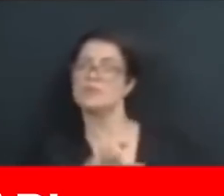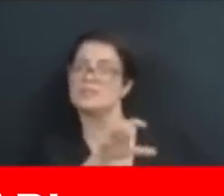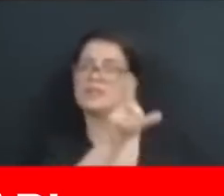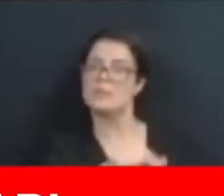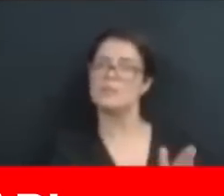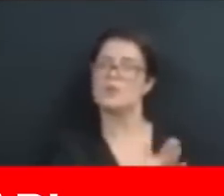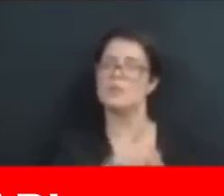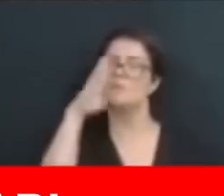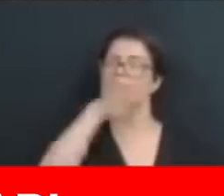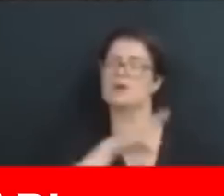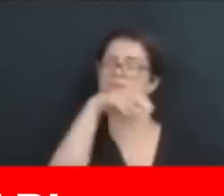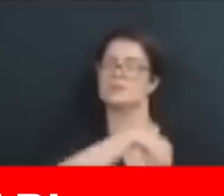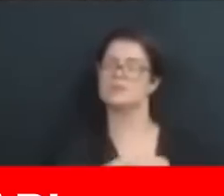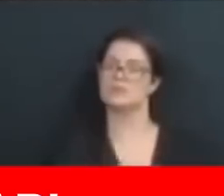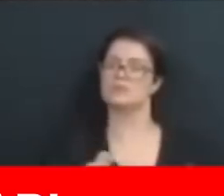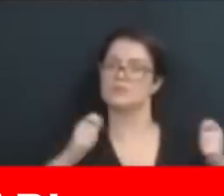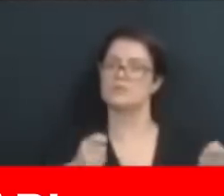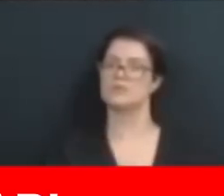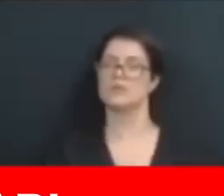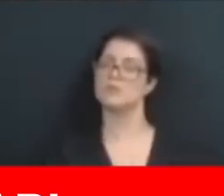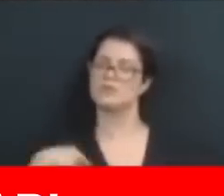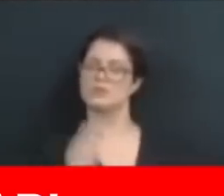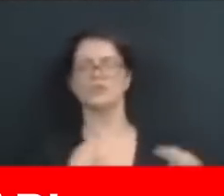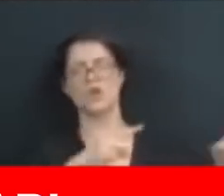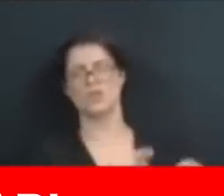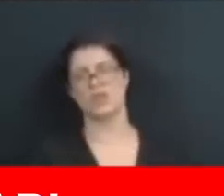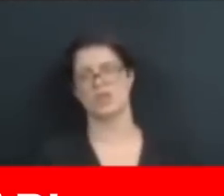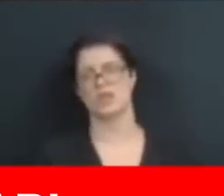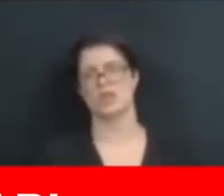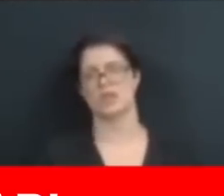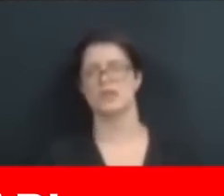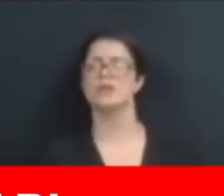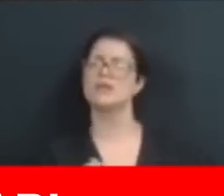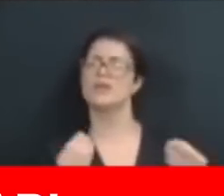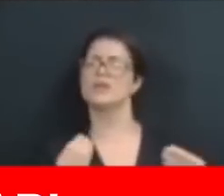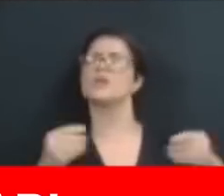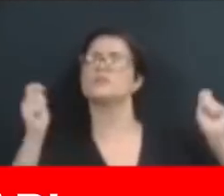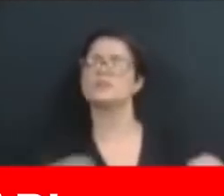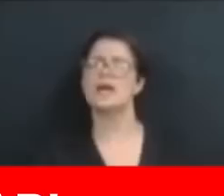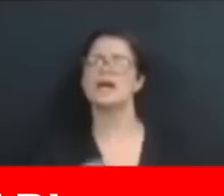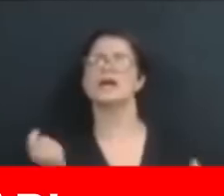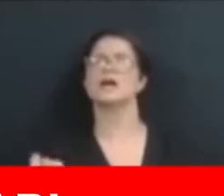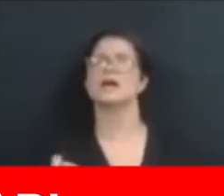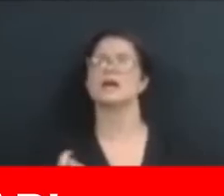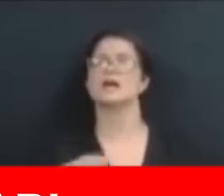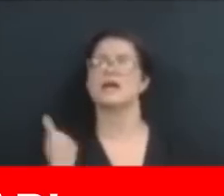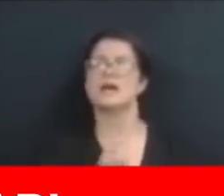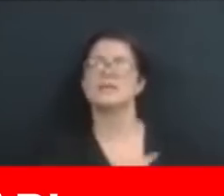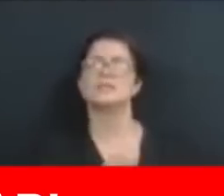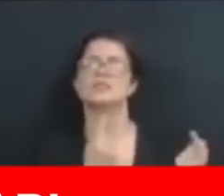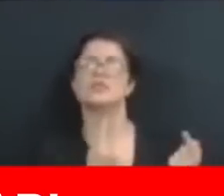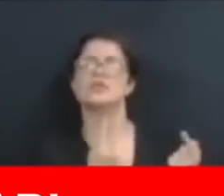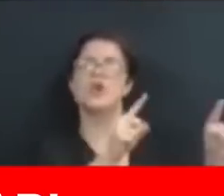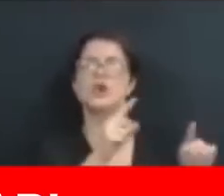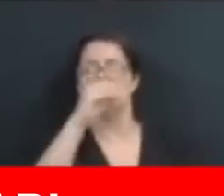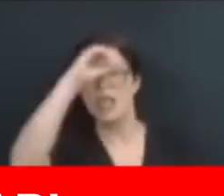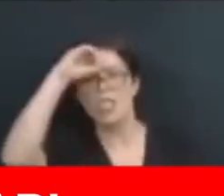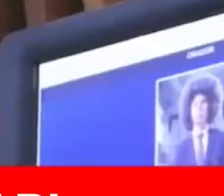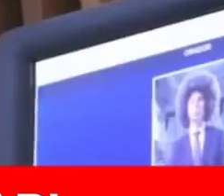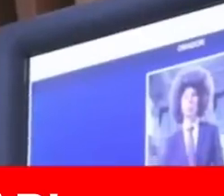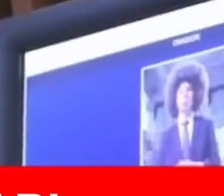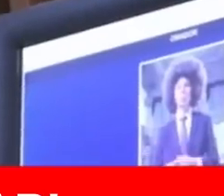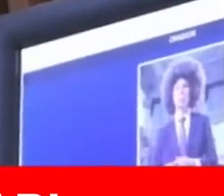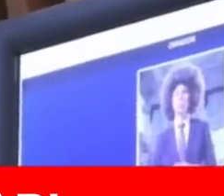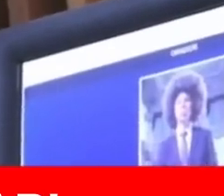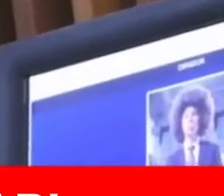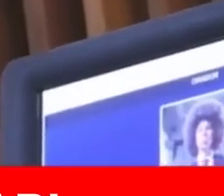ignorância, deputada Márcia? Com o conhecimento, com a verdade, com a educação.